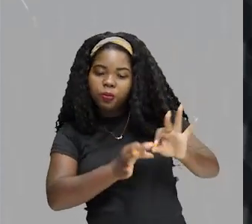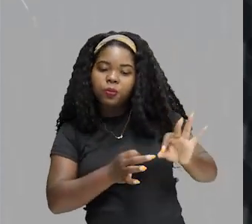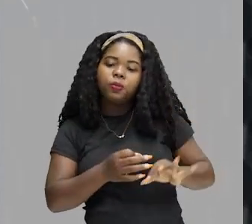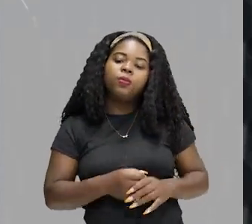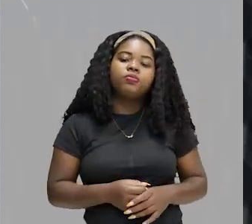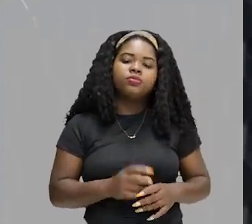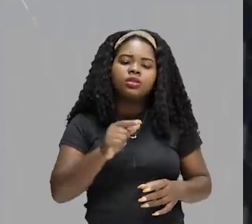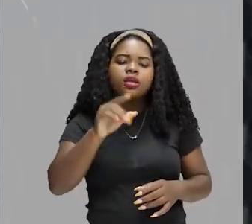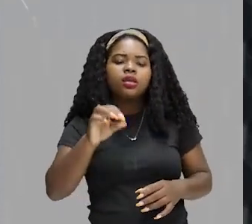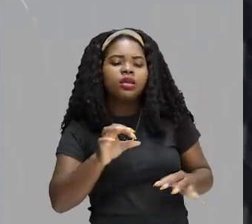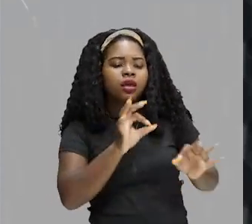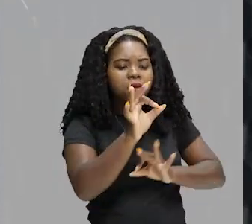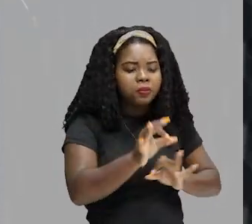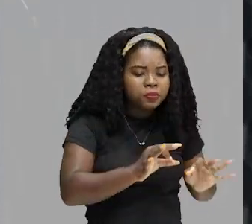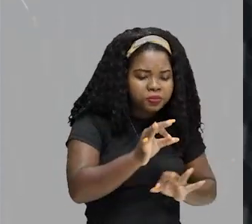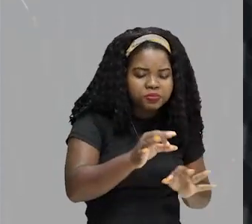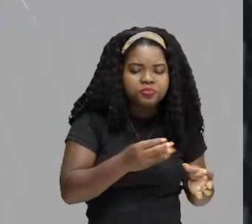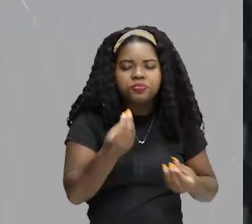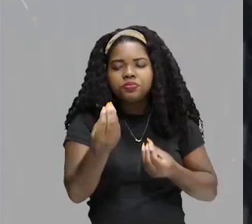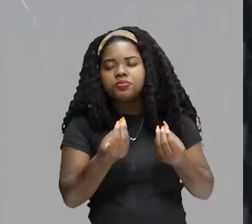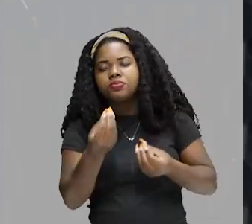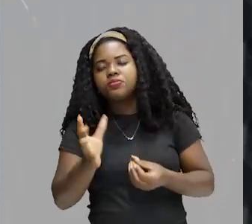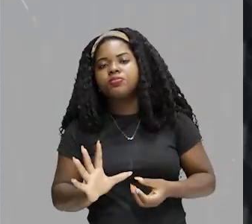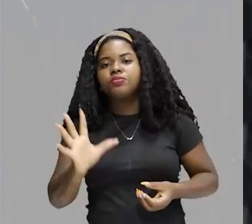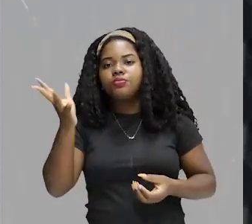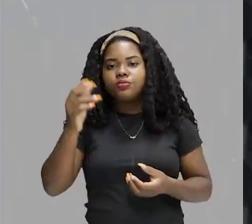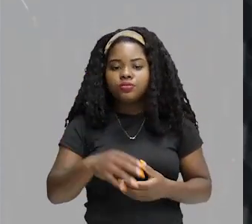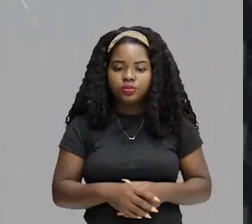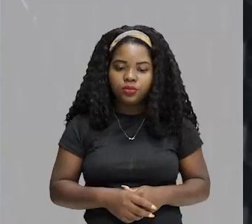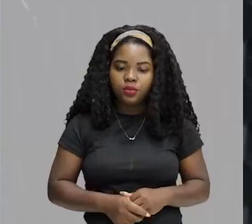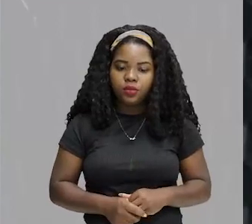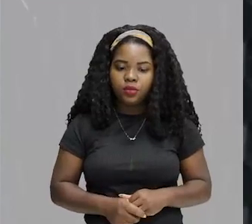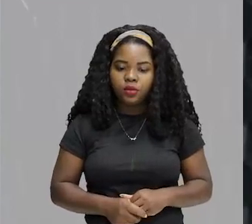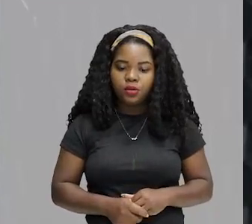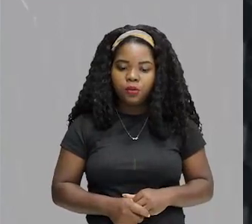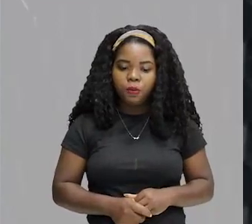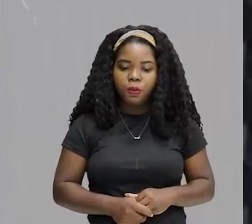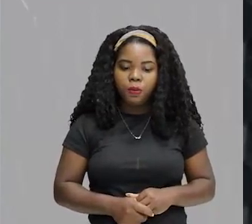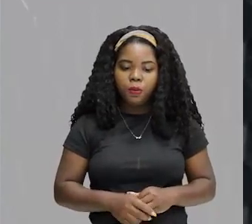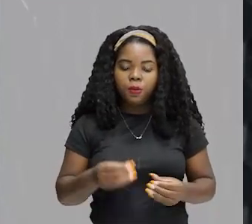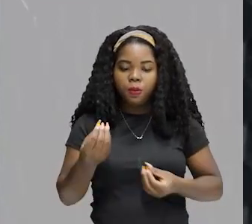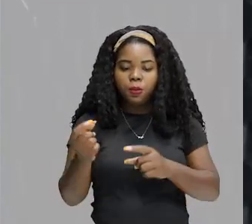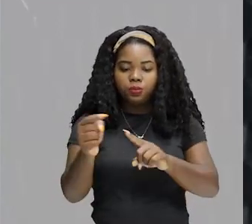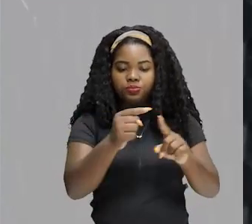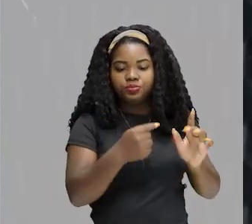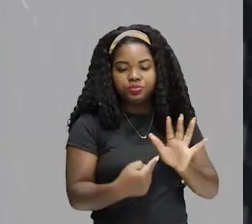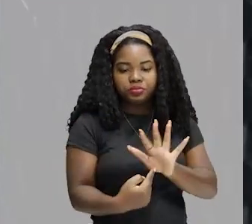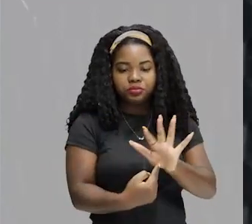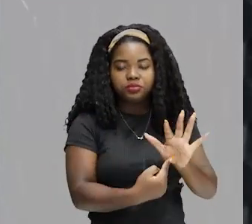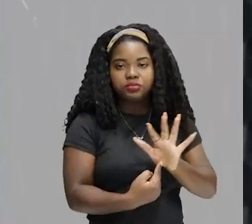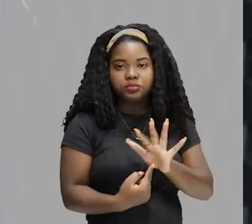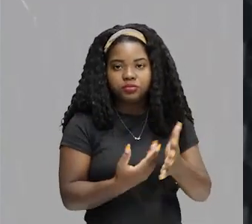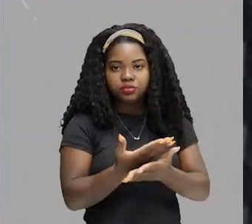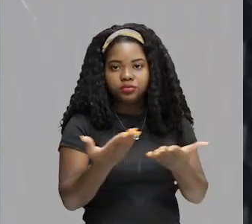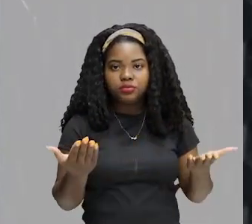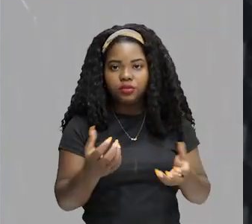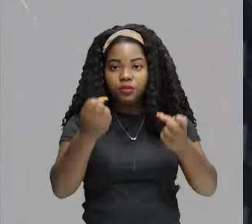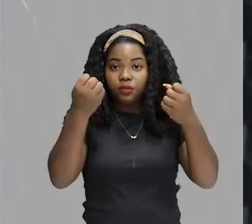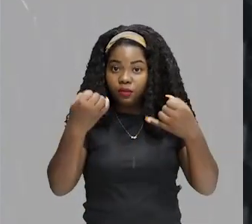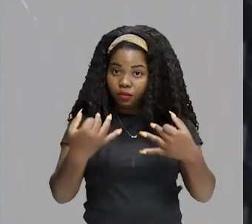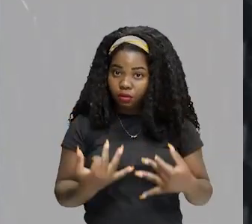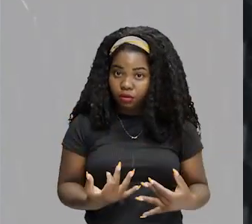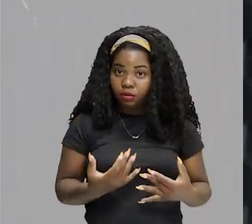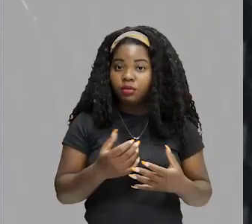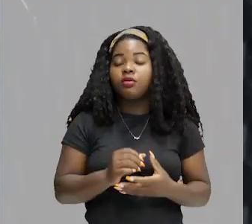parcerias, do trabalho que é feito ali na base, da forma que essas modalidades são apresentadas. Vou falar uma coisa aqui